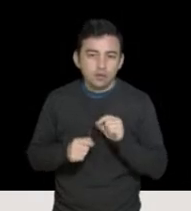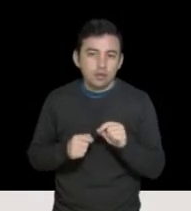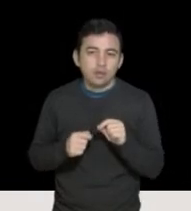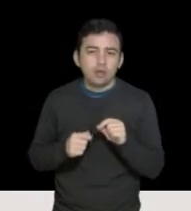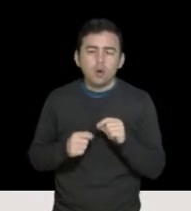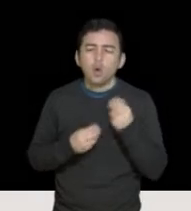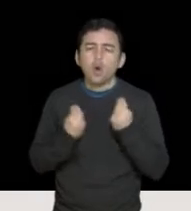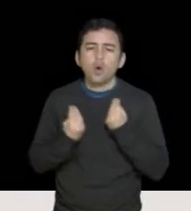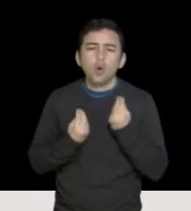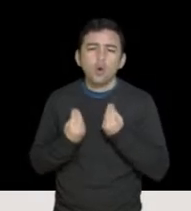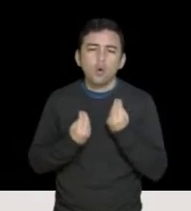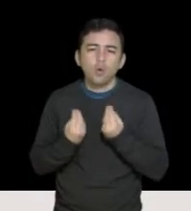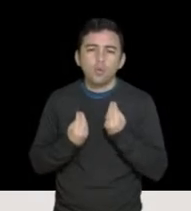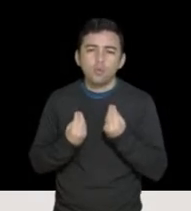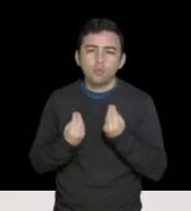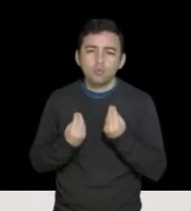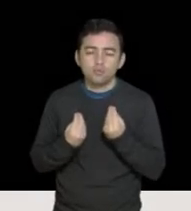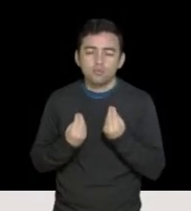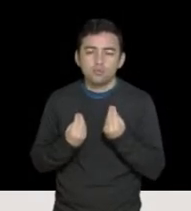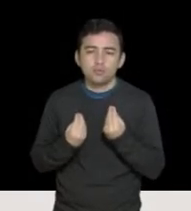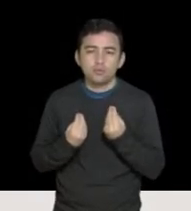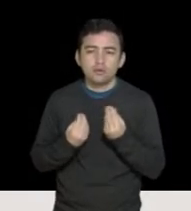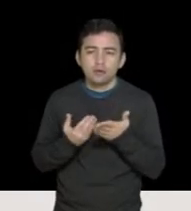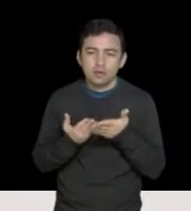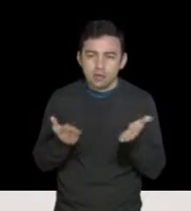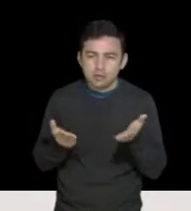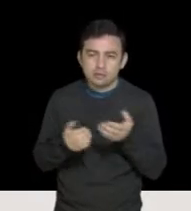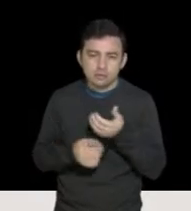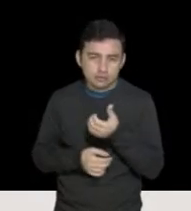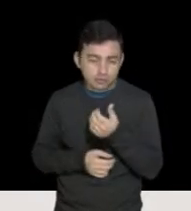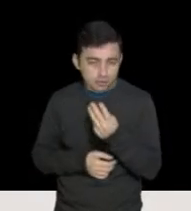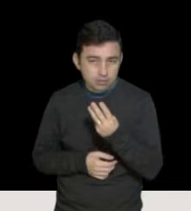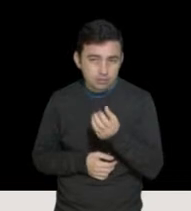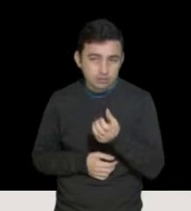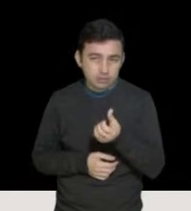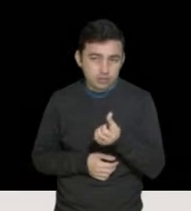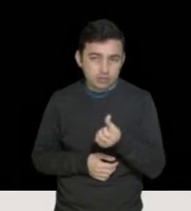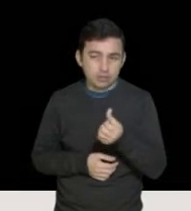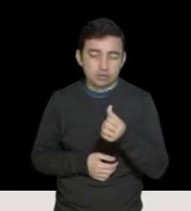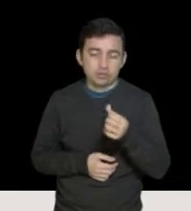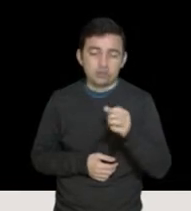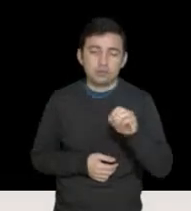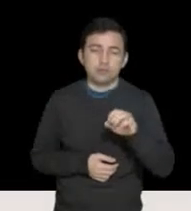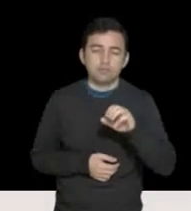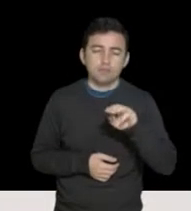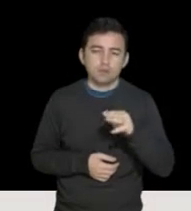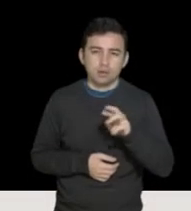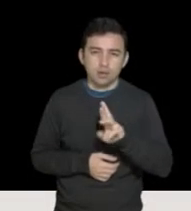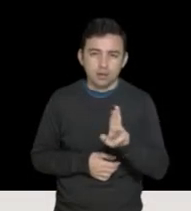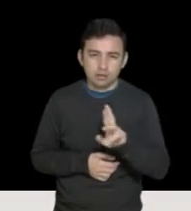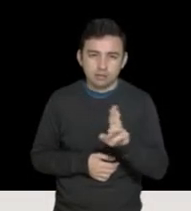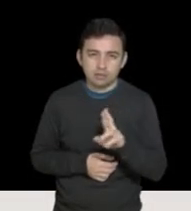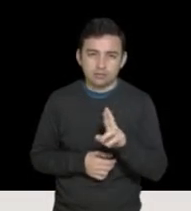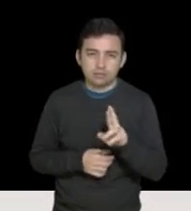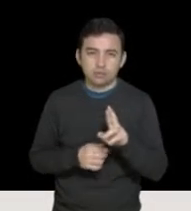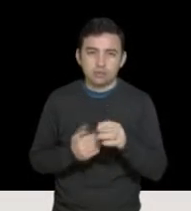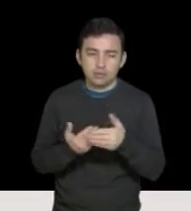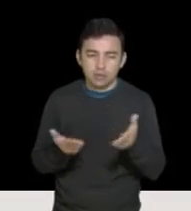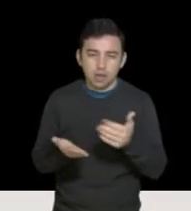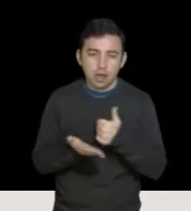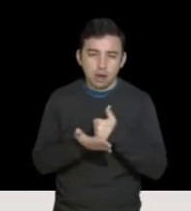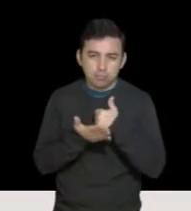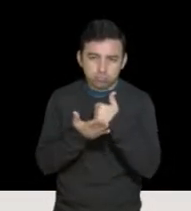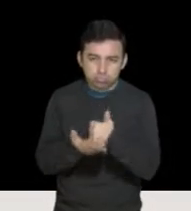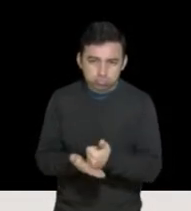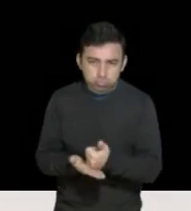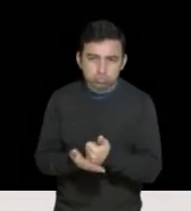foram auferidos os 350 milhões de reais em benefícios financeiros